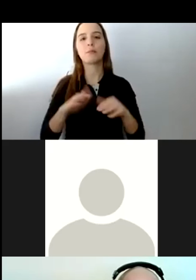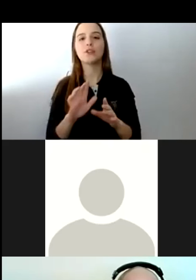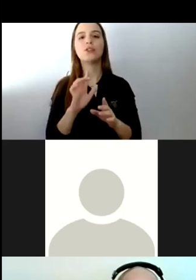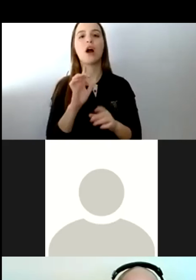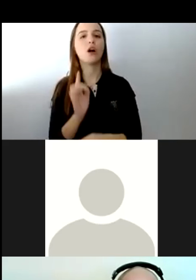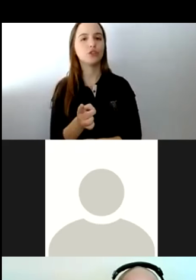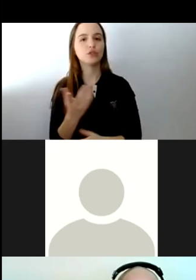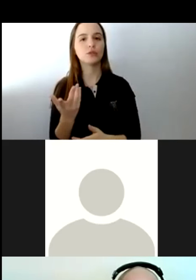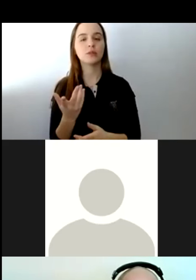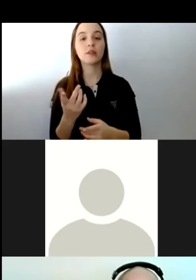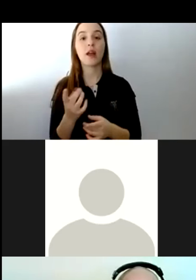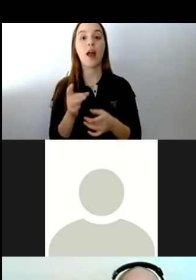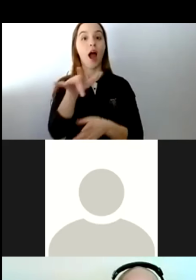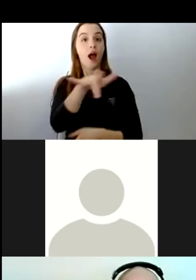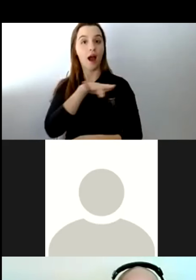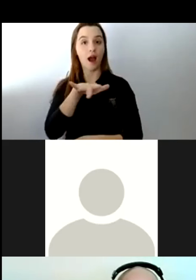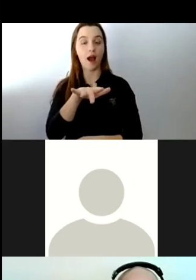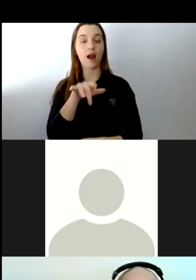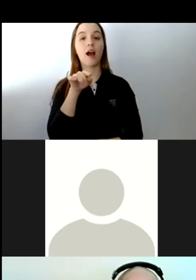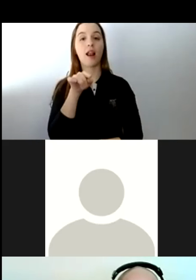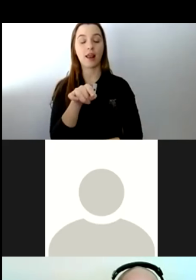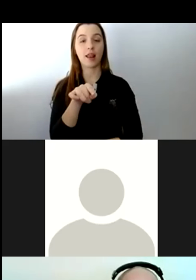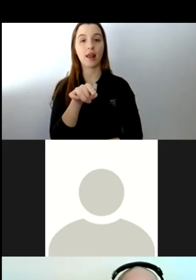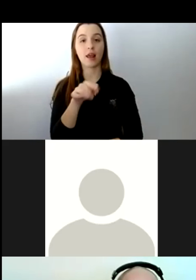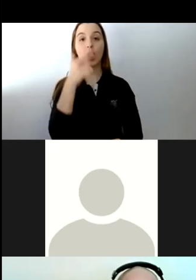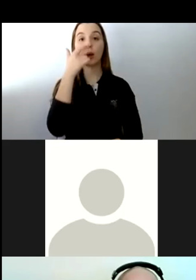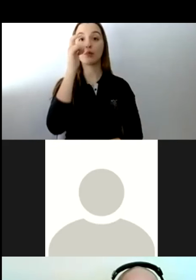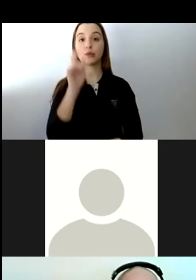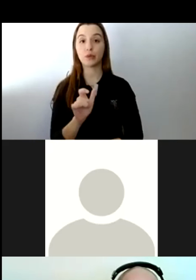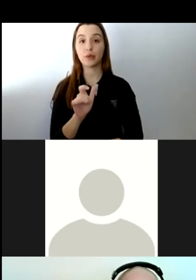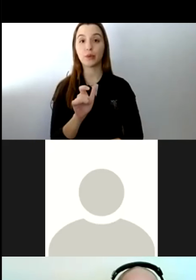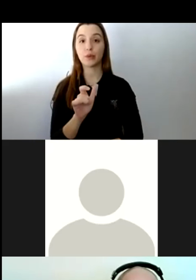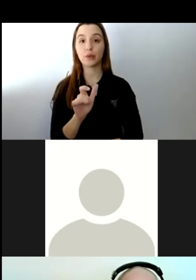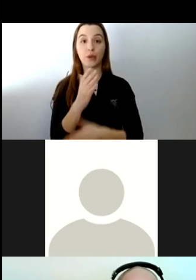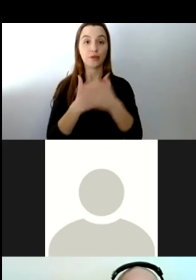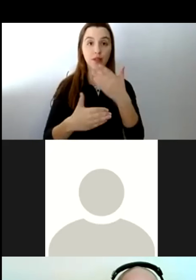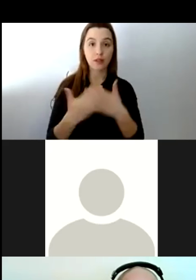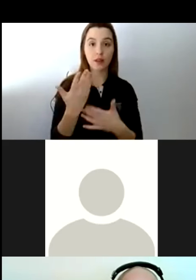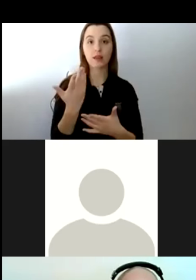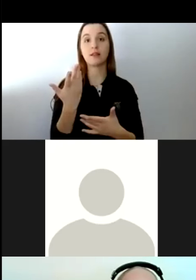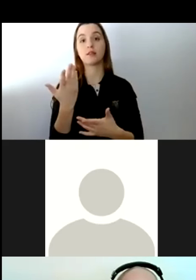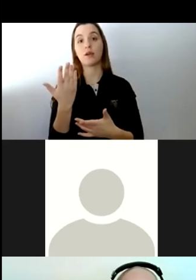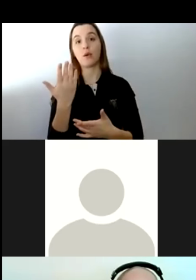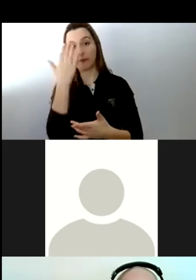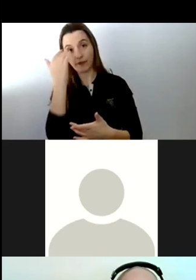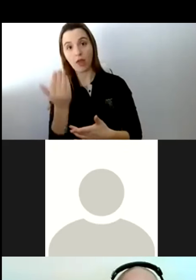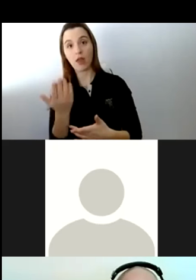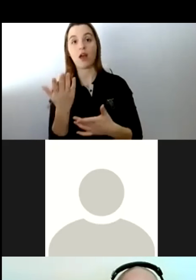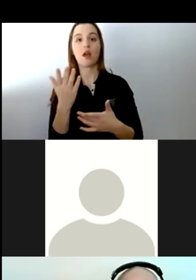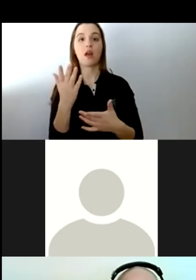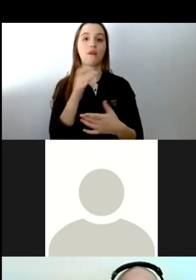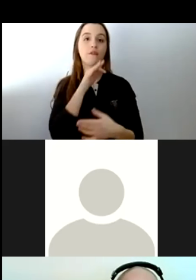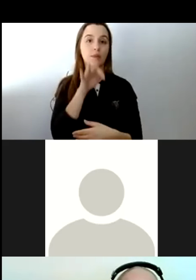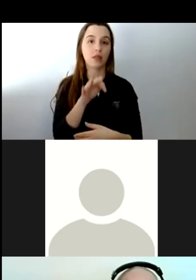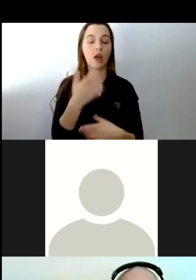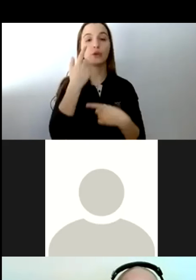um local onde a pessoa com deficiência e incapacidade, os seus familiares e o público